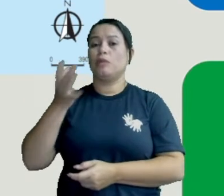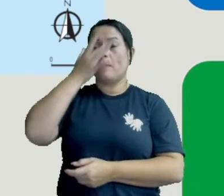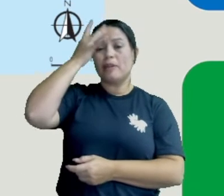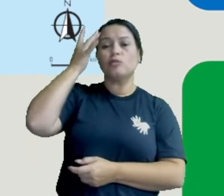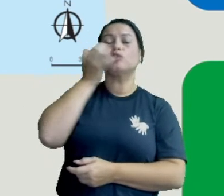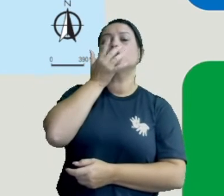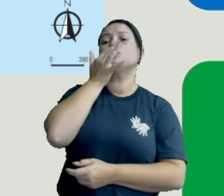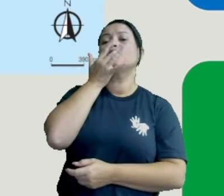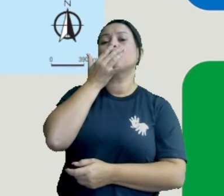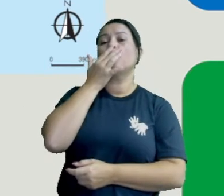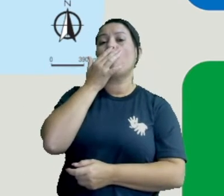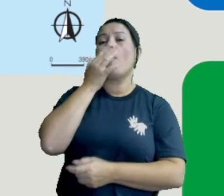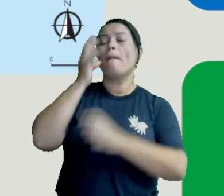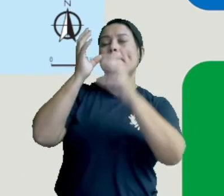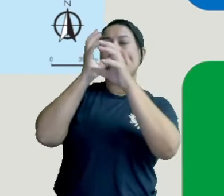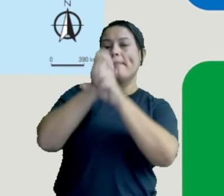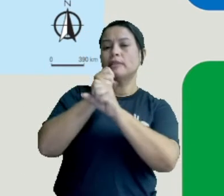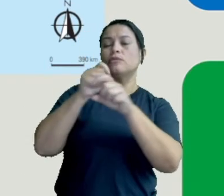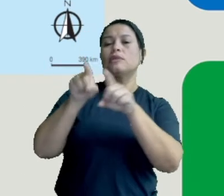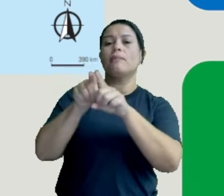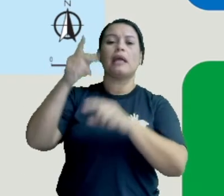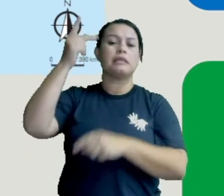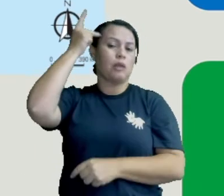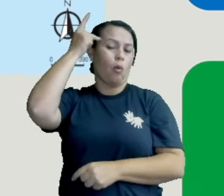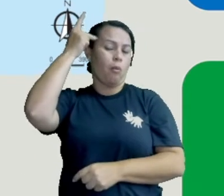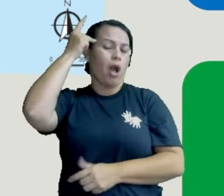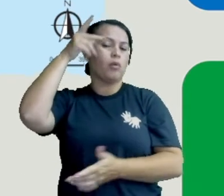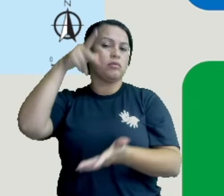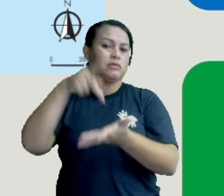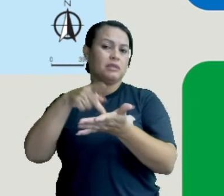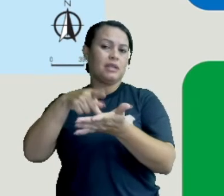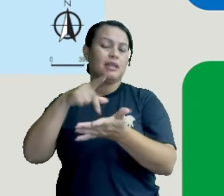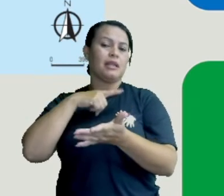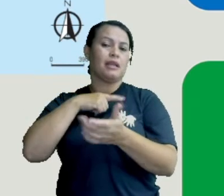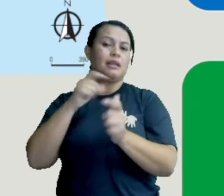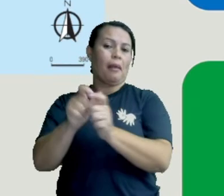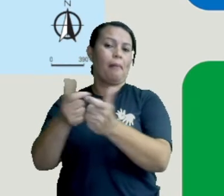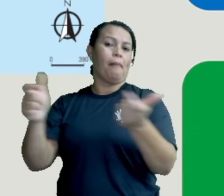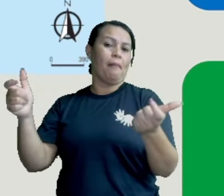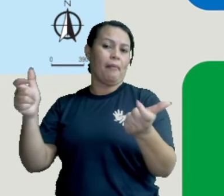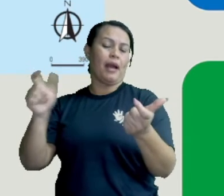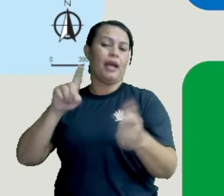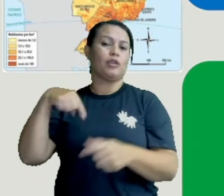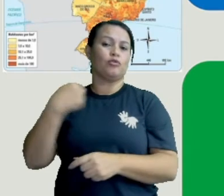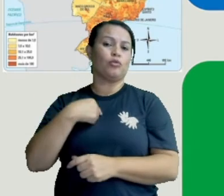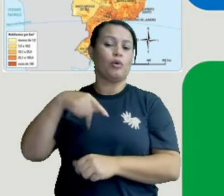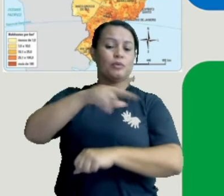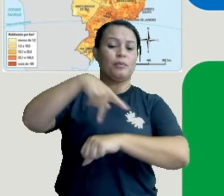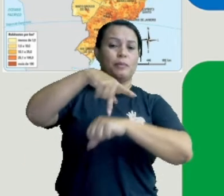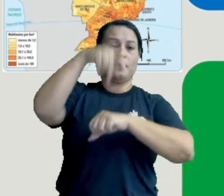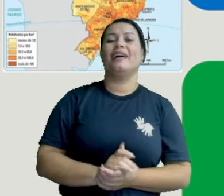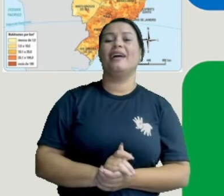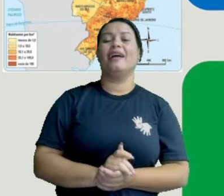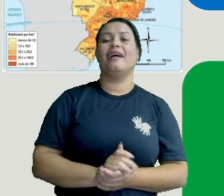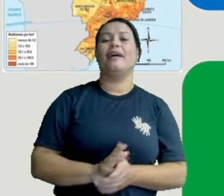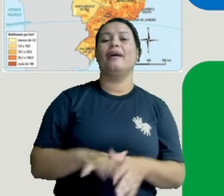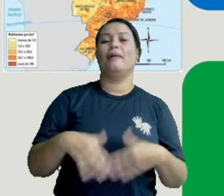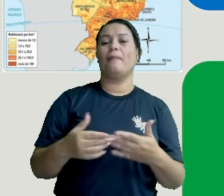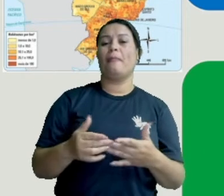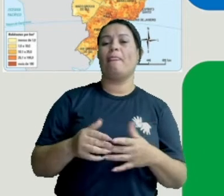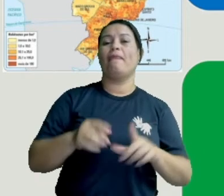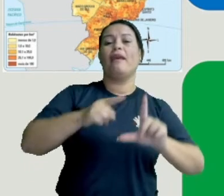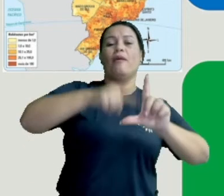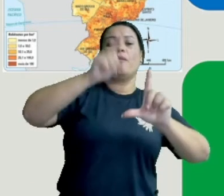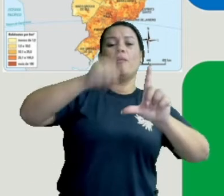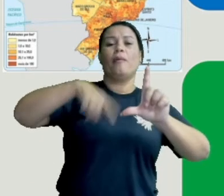com a coloração mais escura. O estado de São Paulo, com certeza, é o estado com maior população do nosso país, tá? O gráfico que